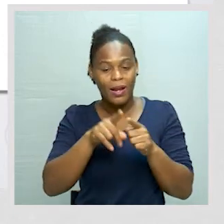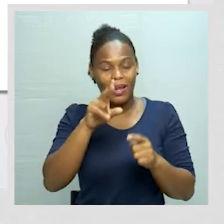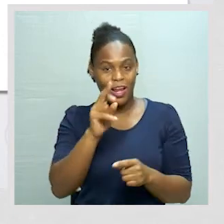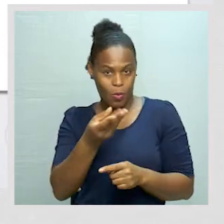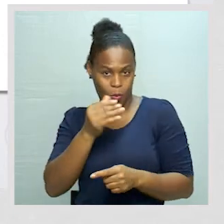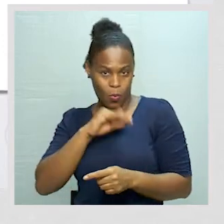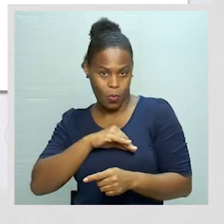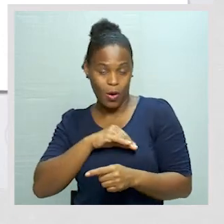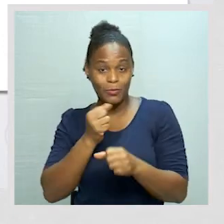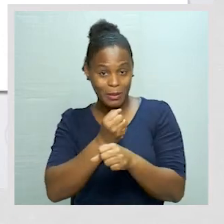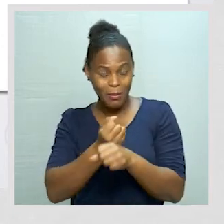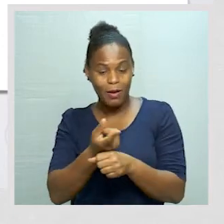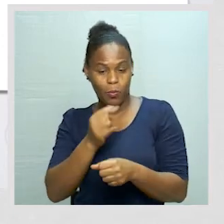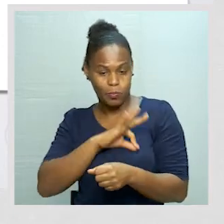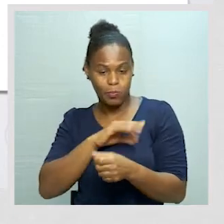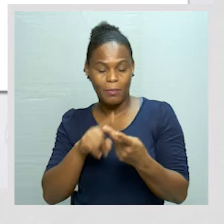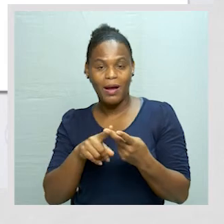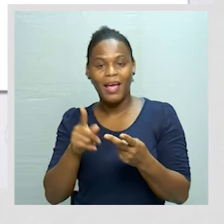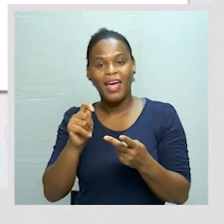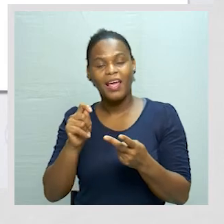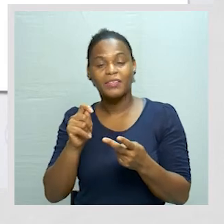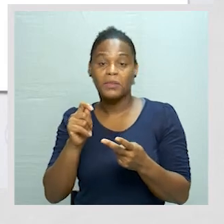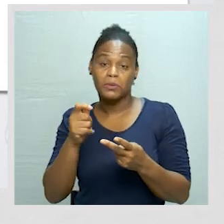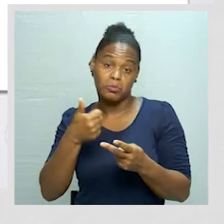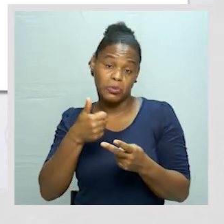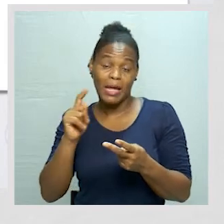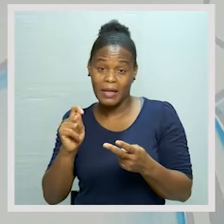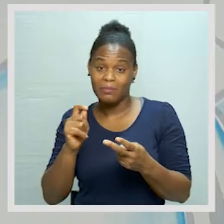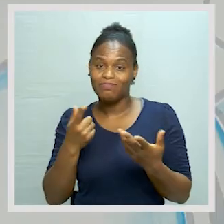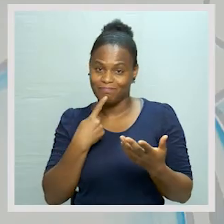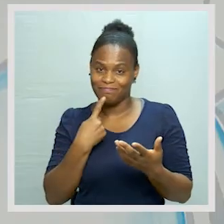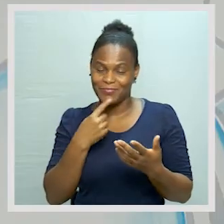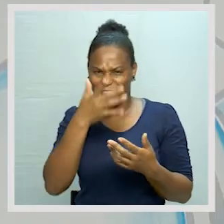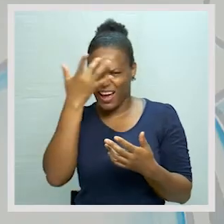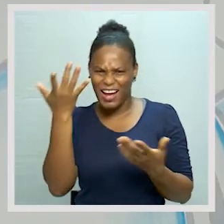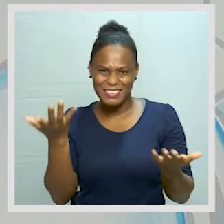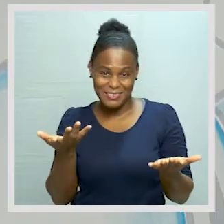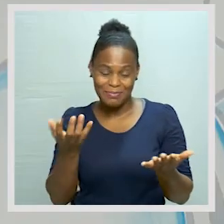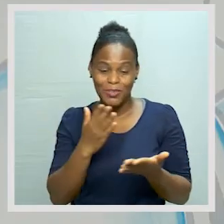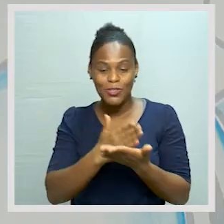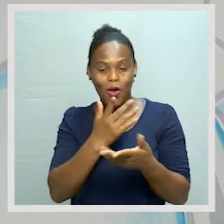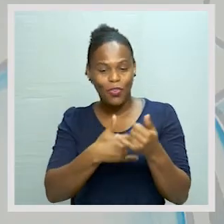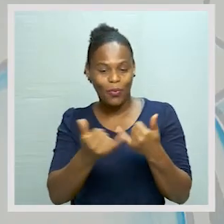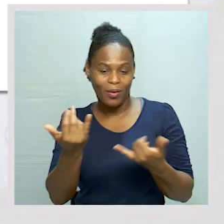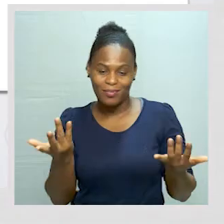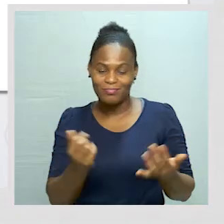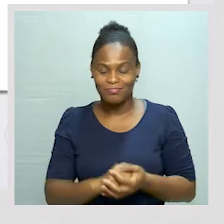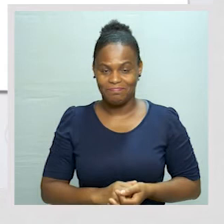as remunerações do trabalho mais o excedente bruto de exploração. Muito fácil, só